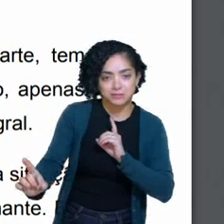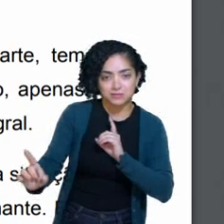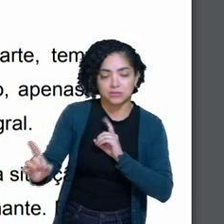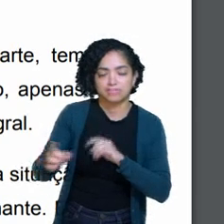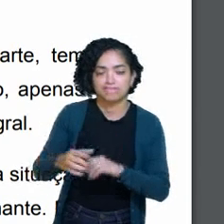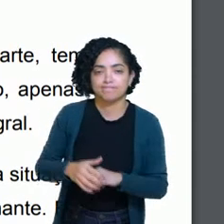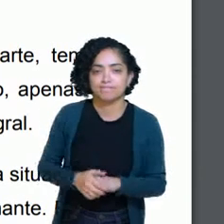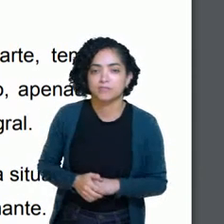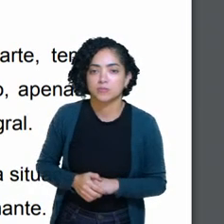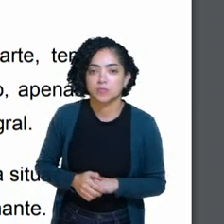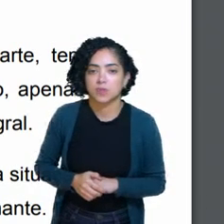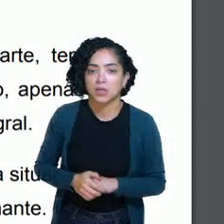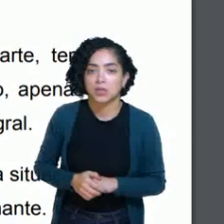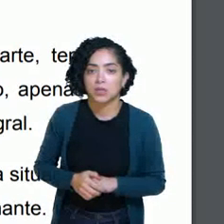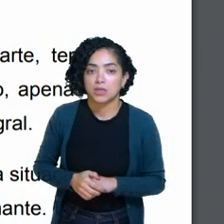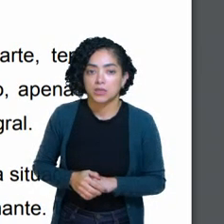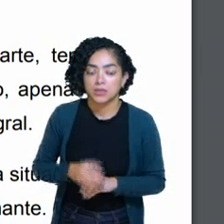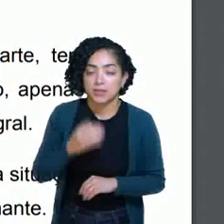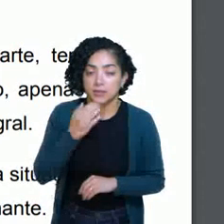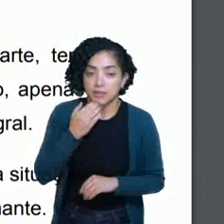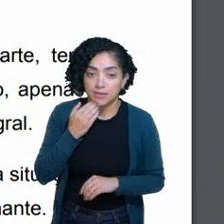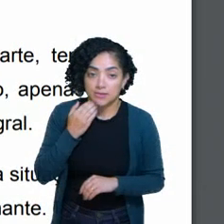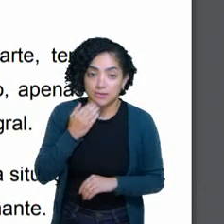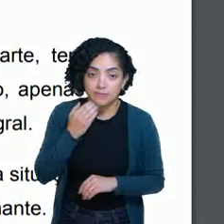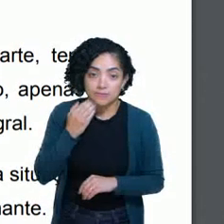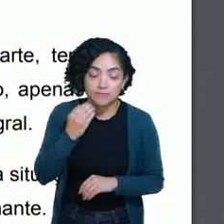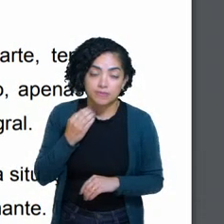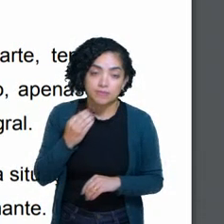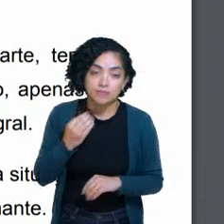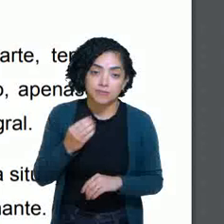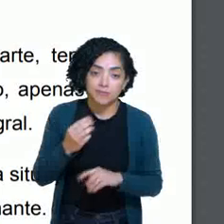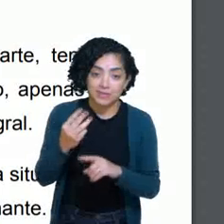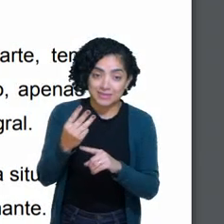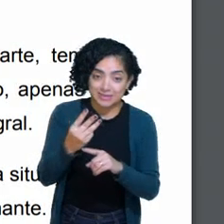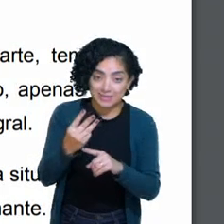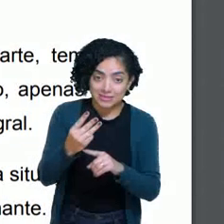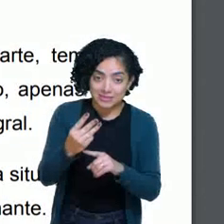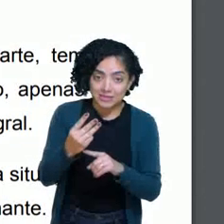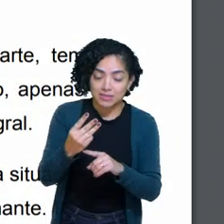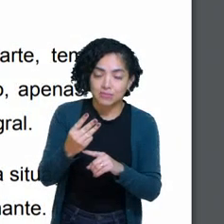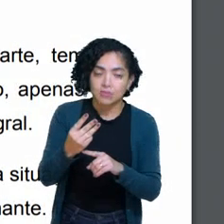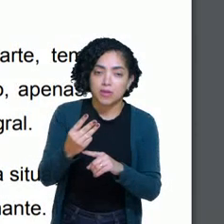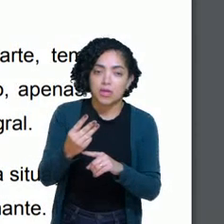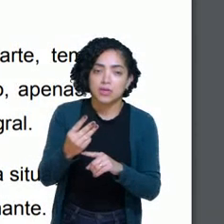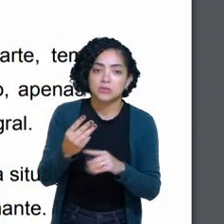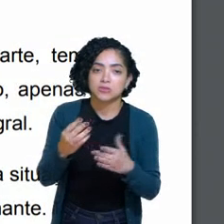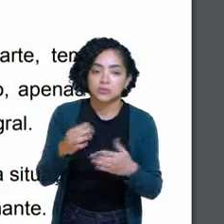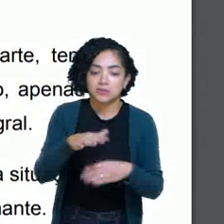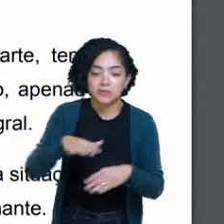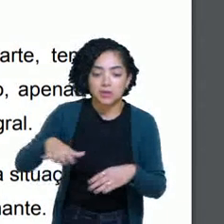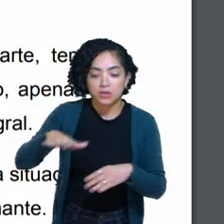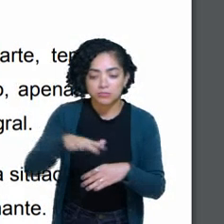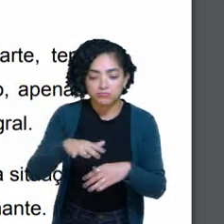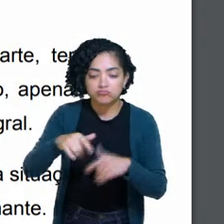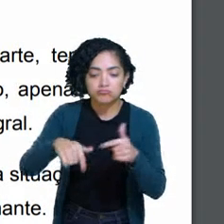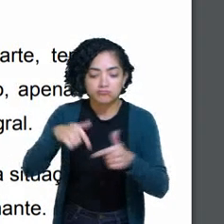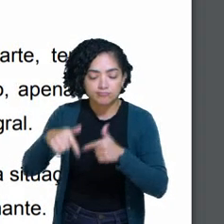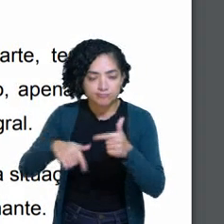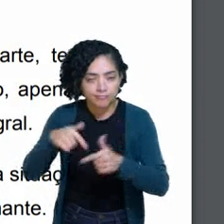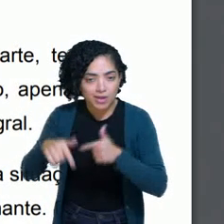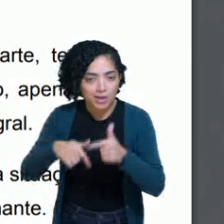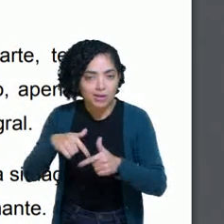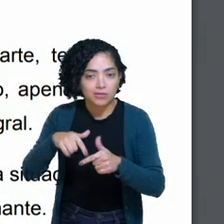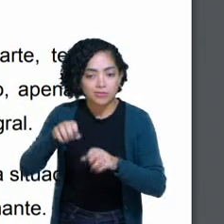poucos concluintes apenas a terceira parte atua nas redes de ensino